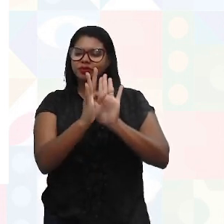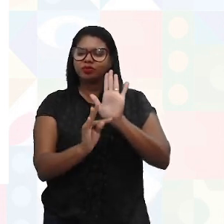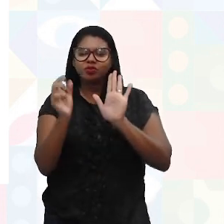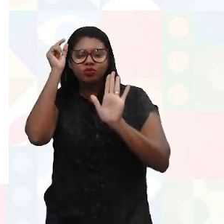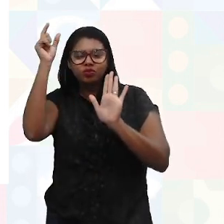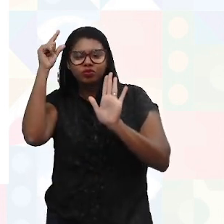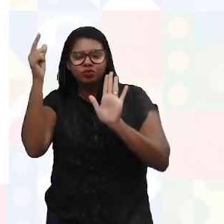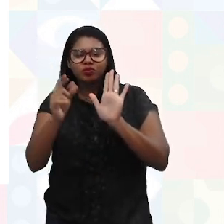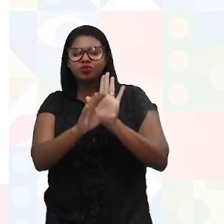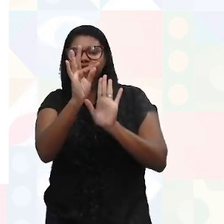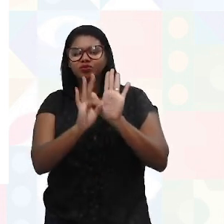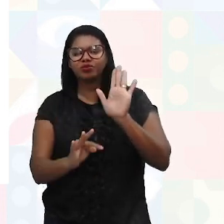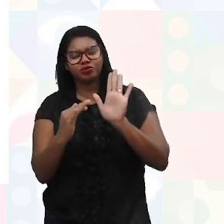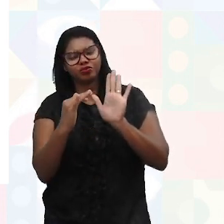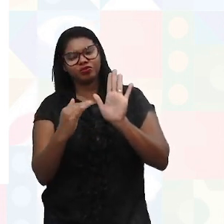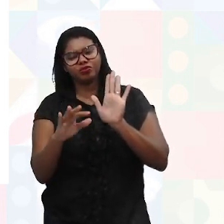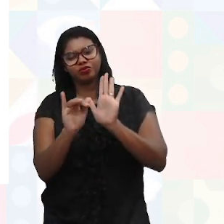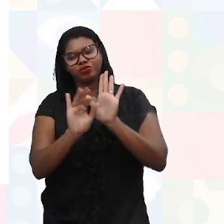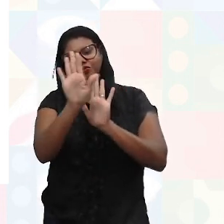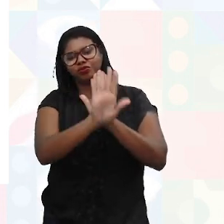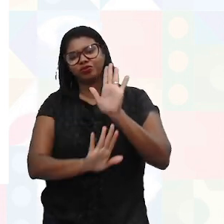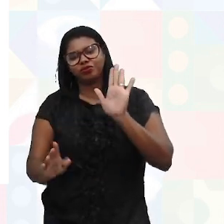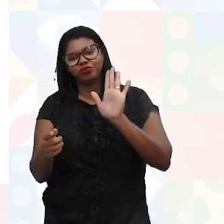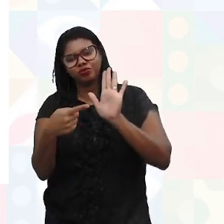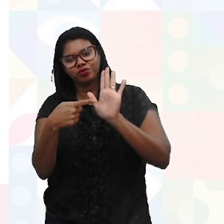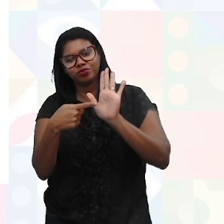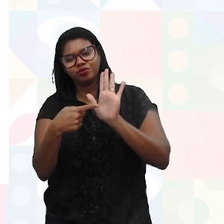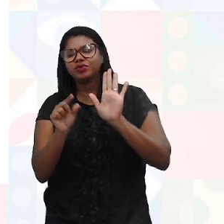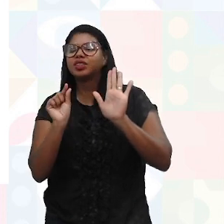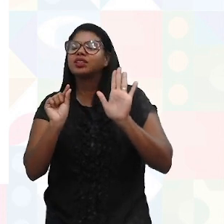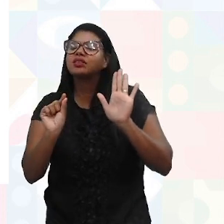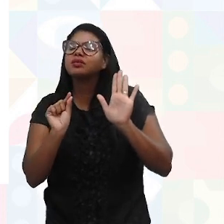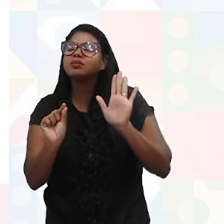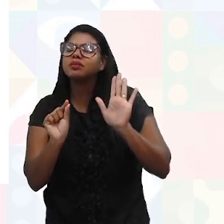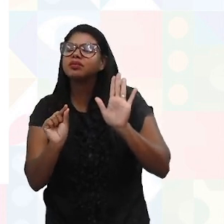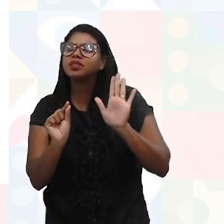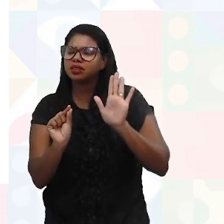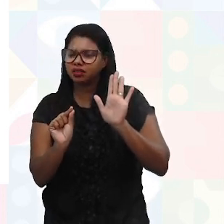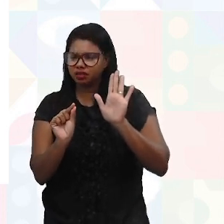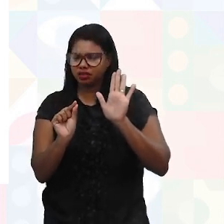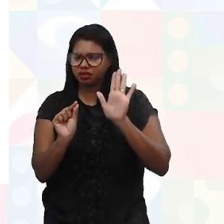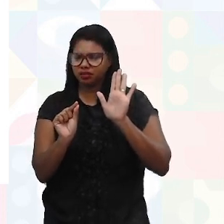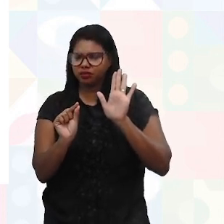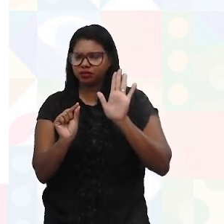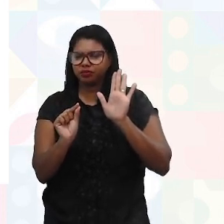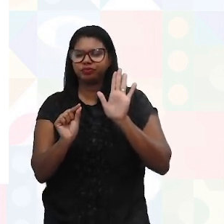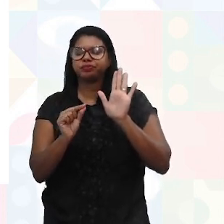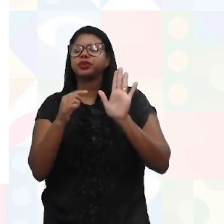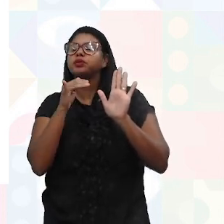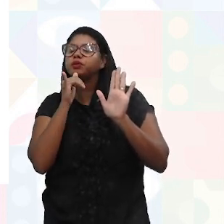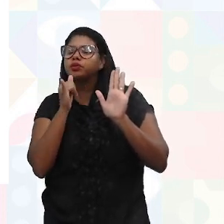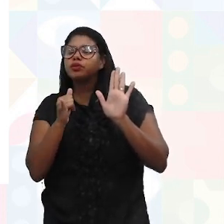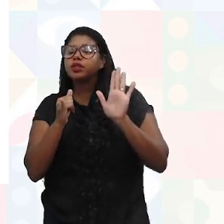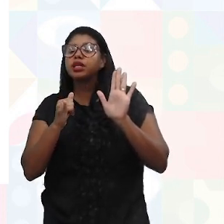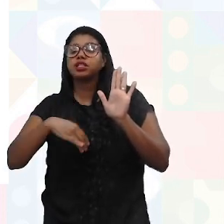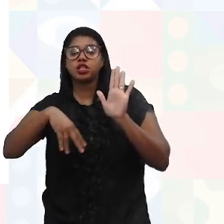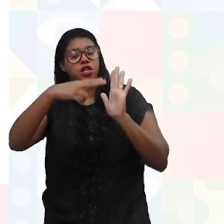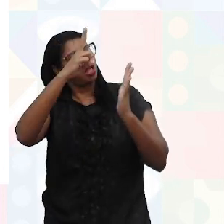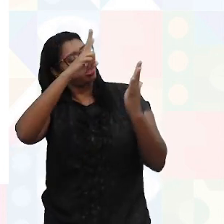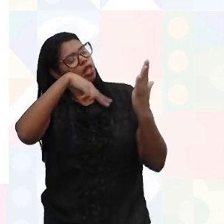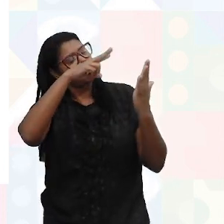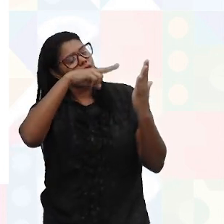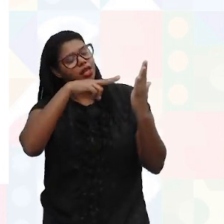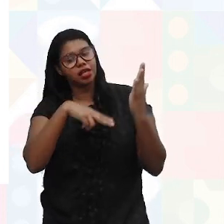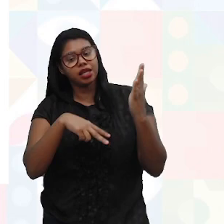texto está trazendo. E para que serve? É justamente isso. Muitas vezes a gente está lendo uma história